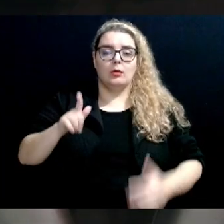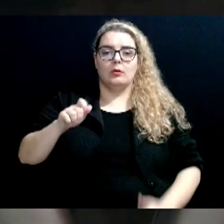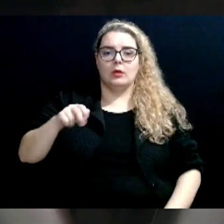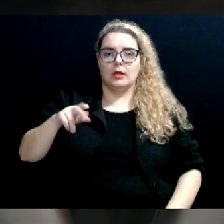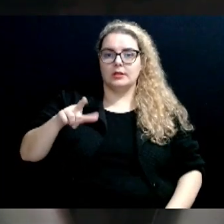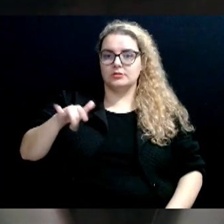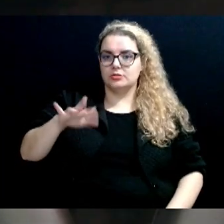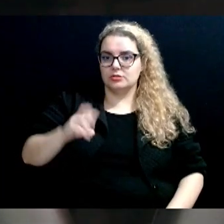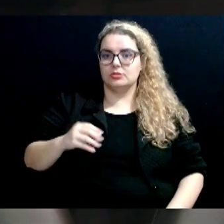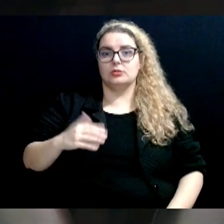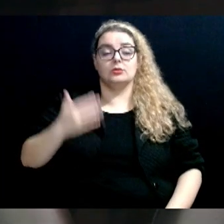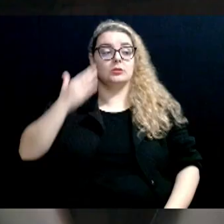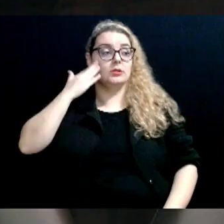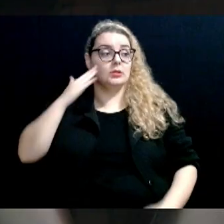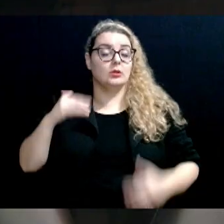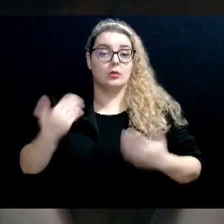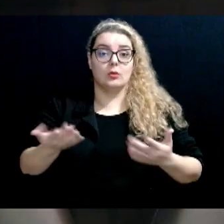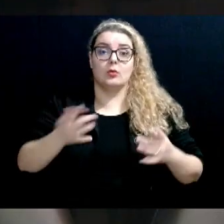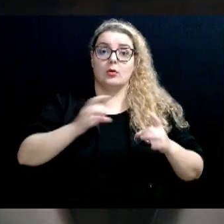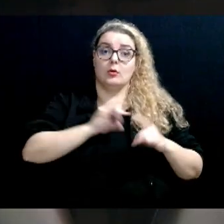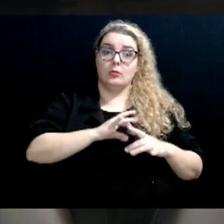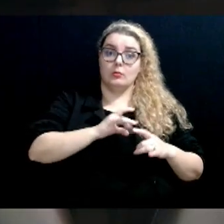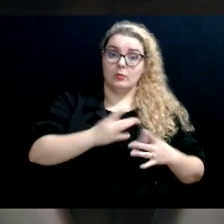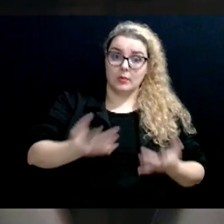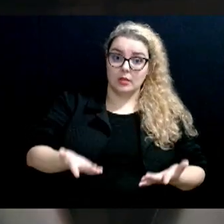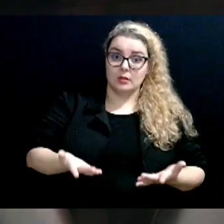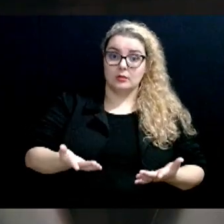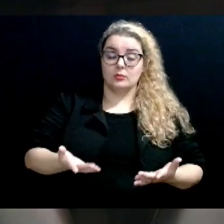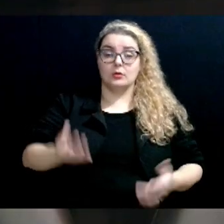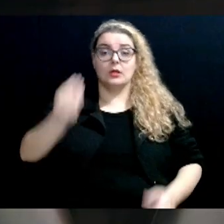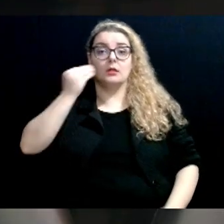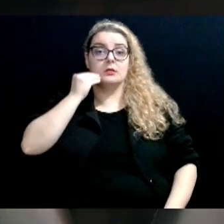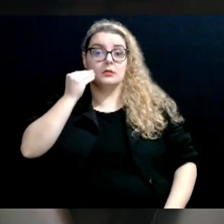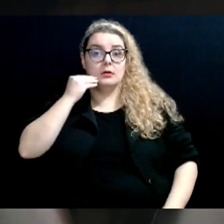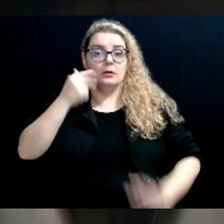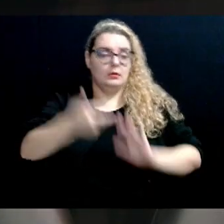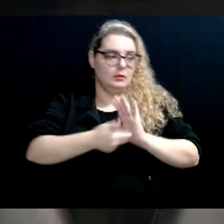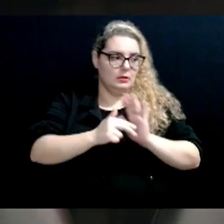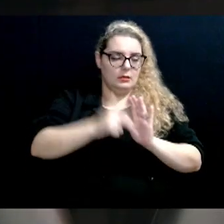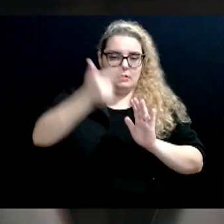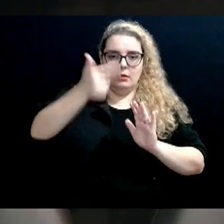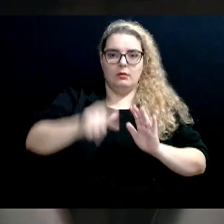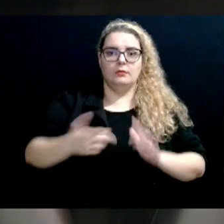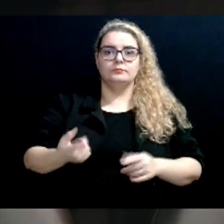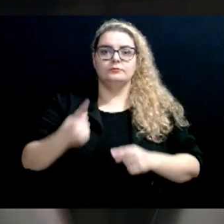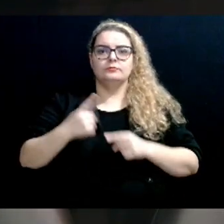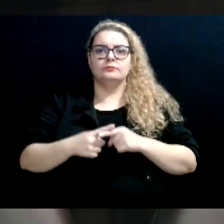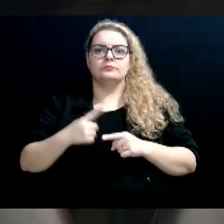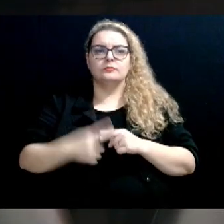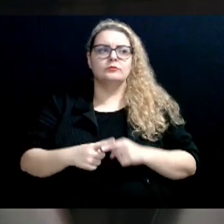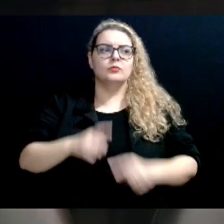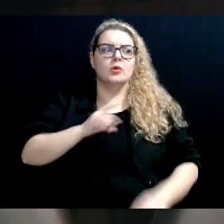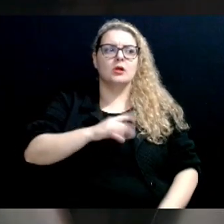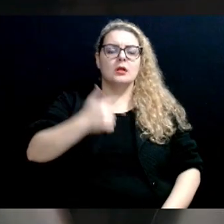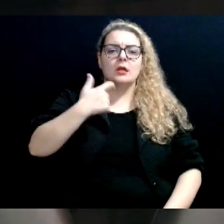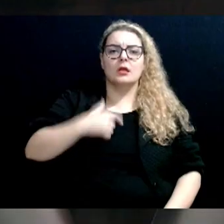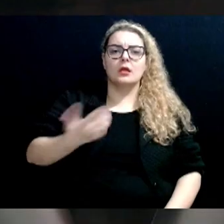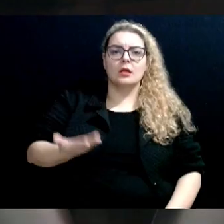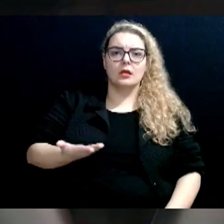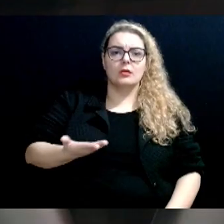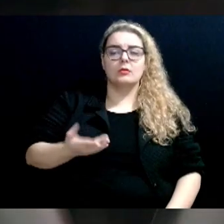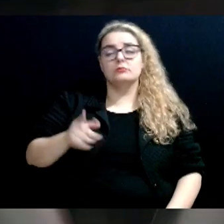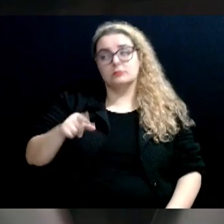é o teu medo, né? Tentar ressignificar por que eu tô com medo, né?